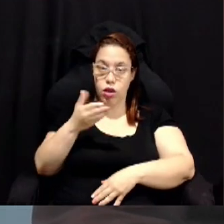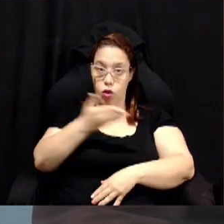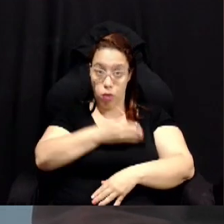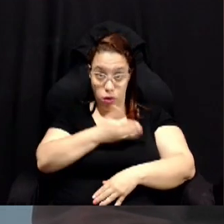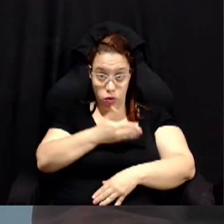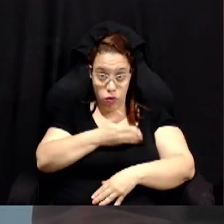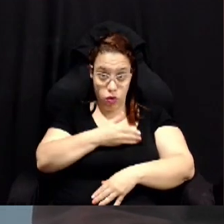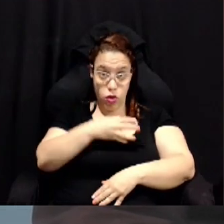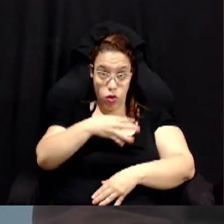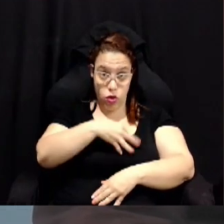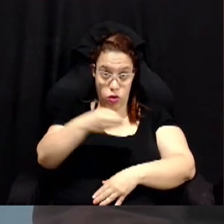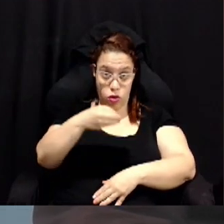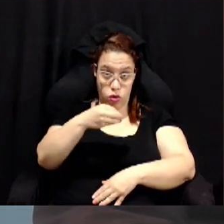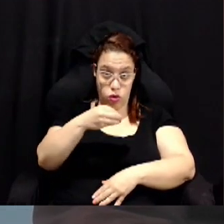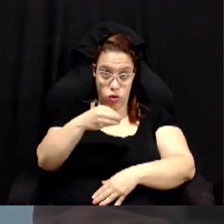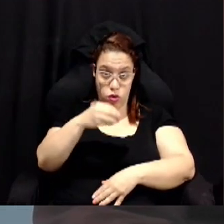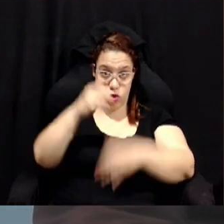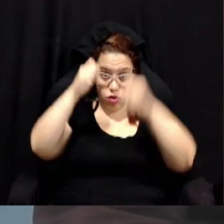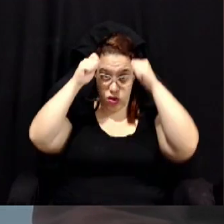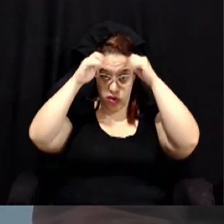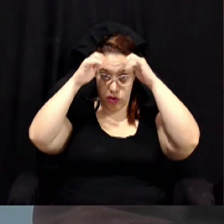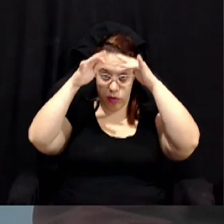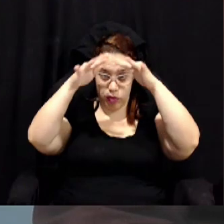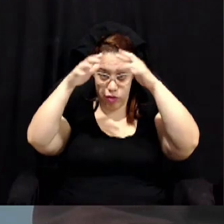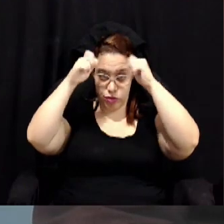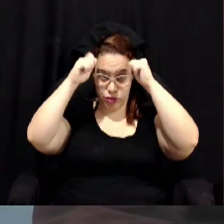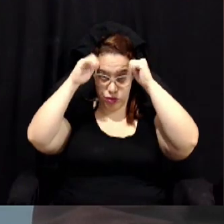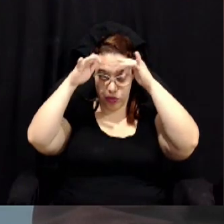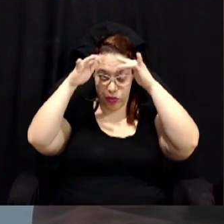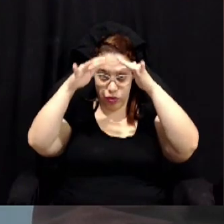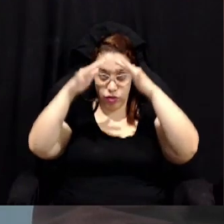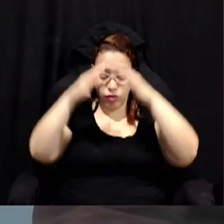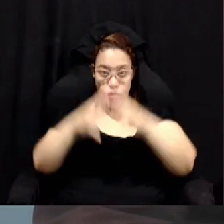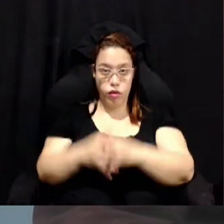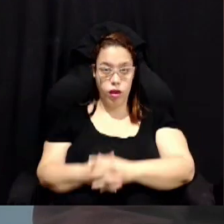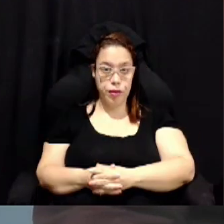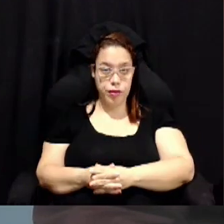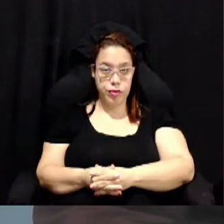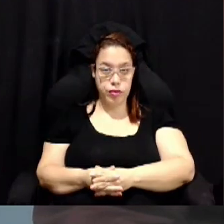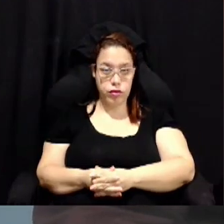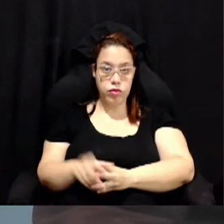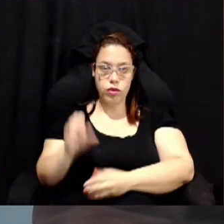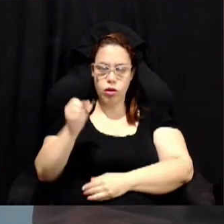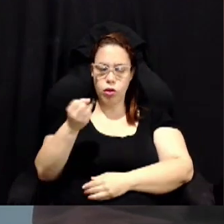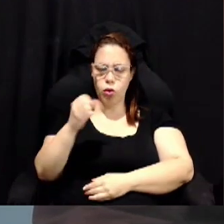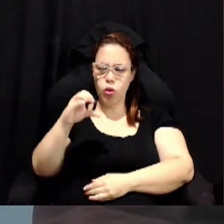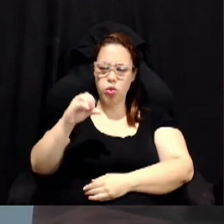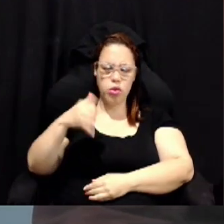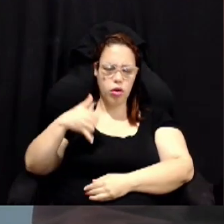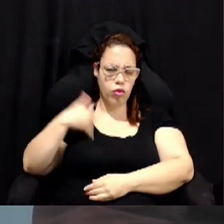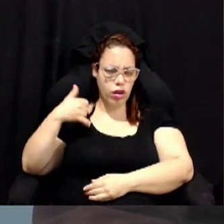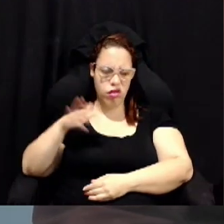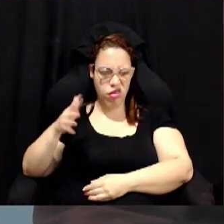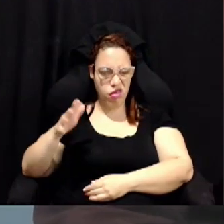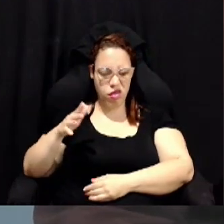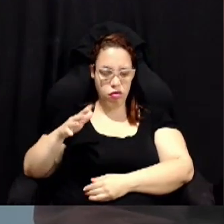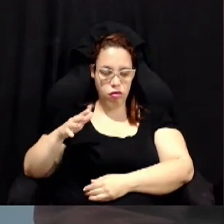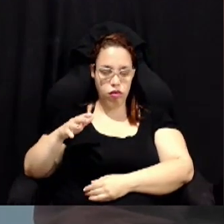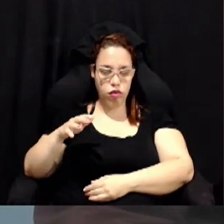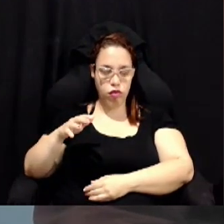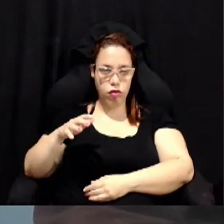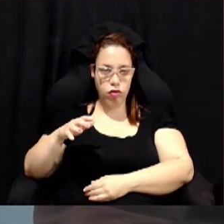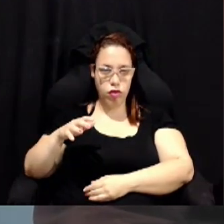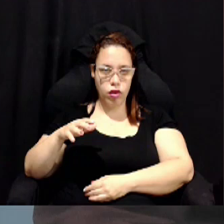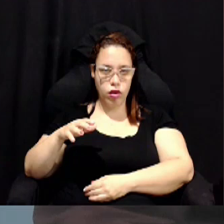filho autista e o filho dela tem 8 ou 9 anos. E E com a